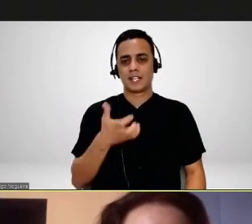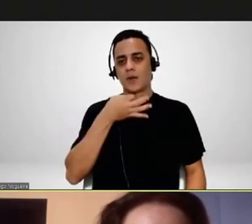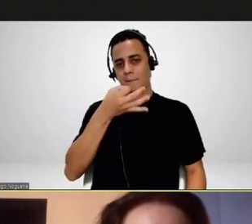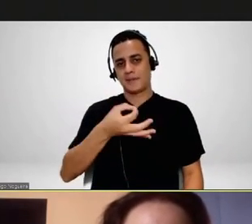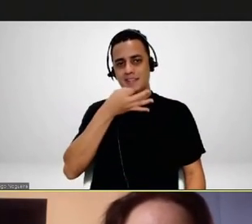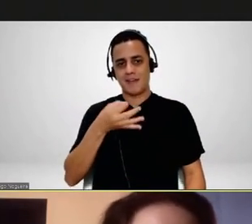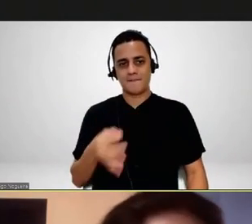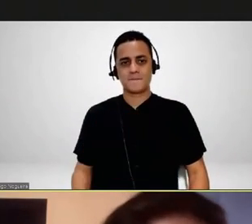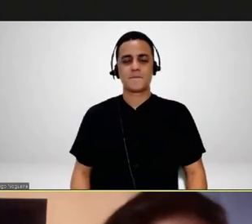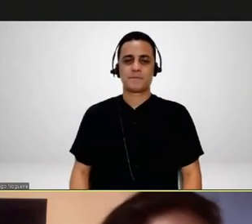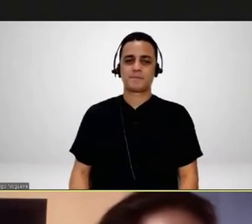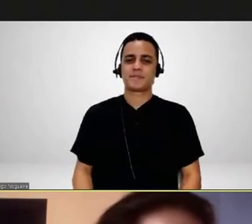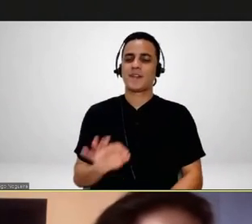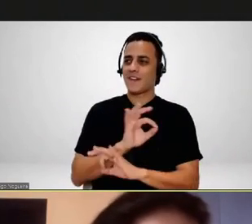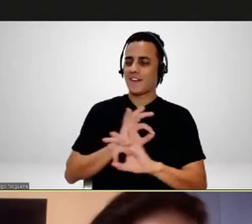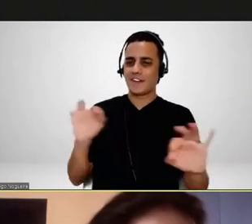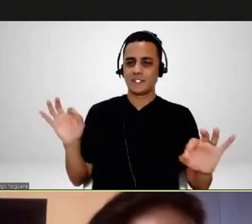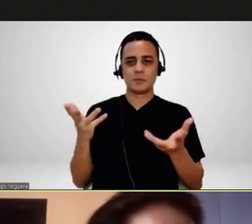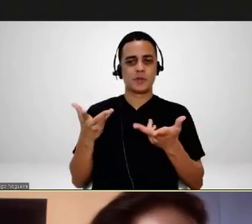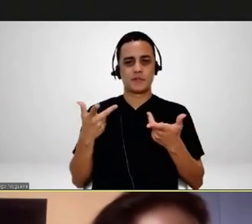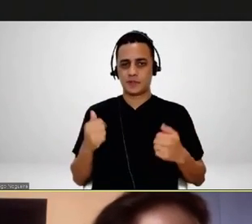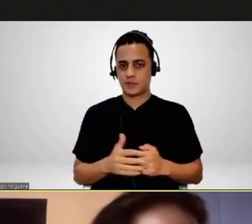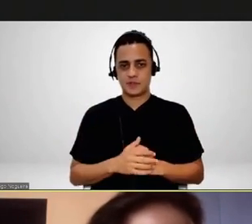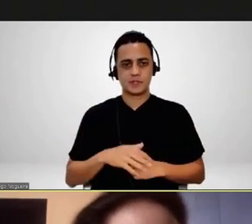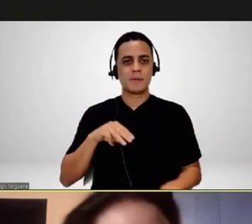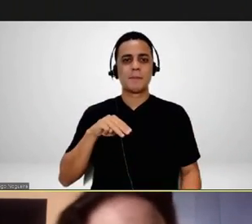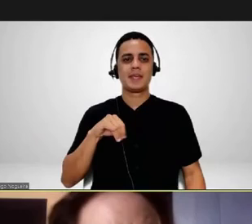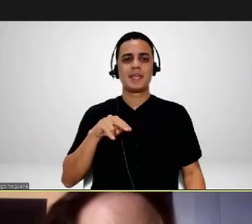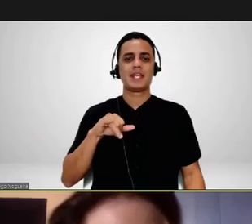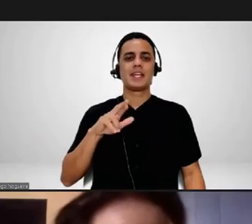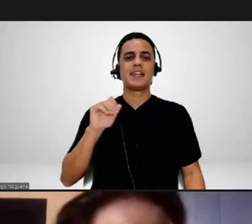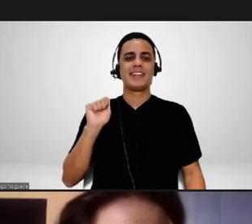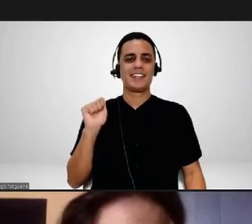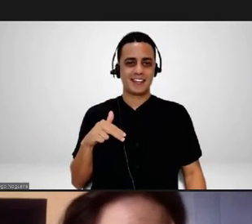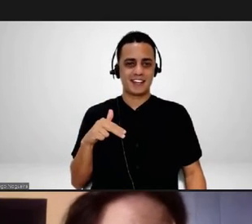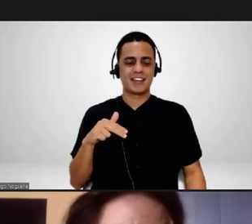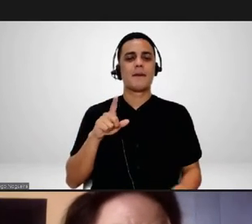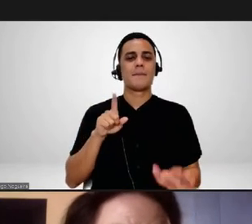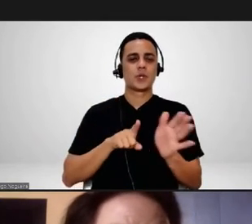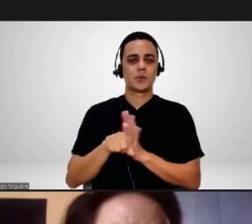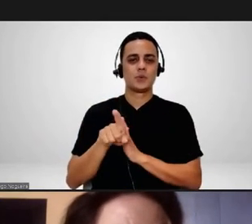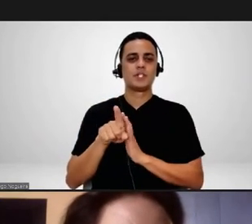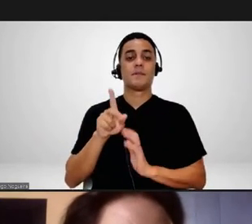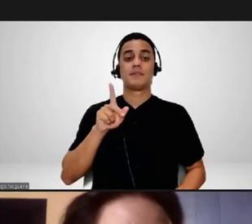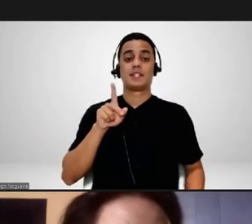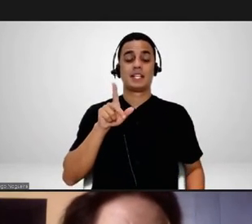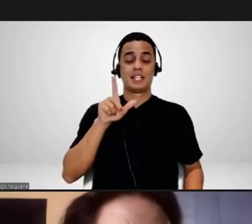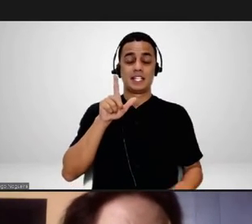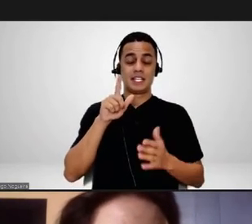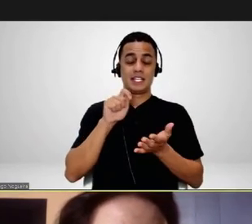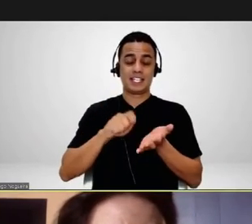complementar. Muito bom. Olha, a Miriam Mangueira pergunta que no livro do professor Luiz